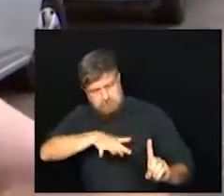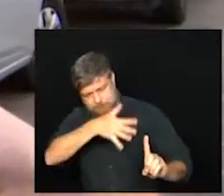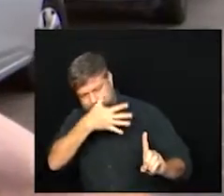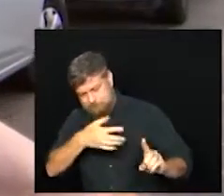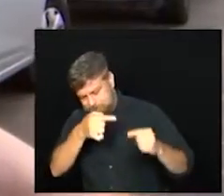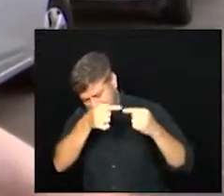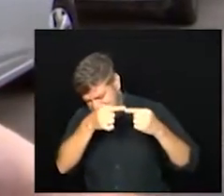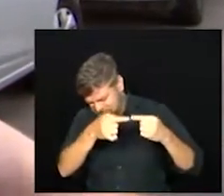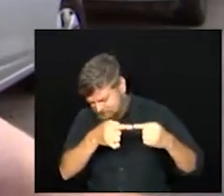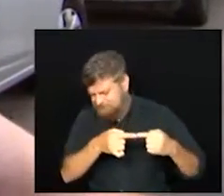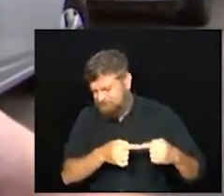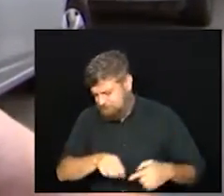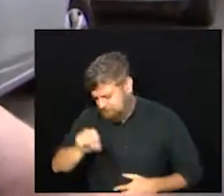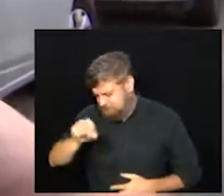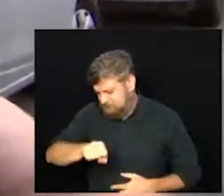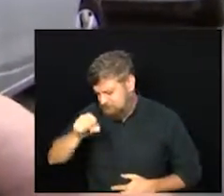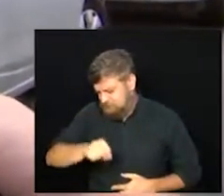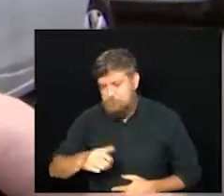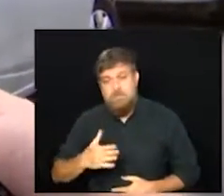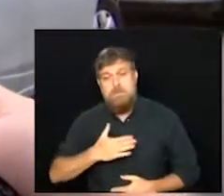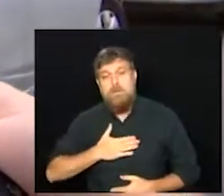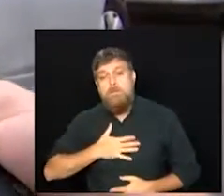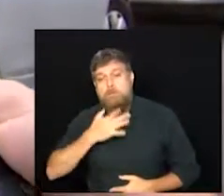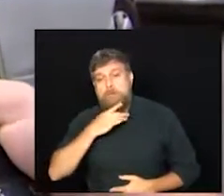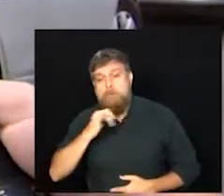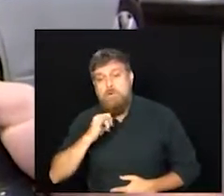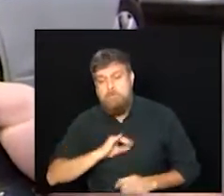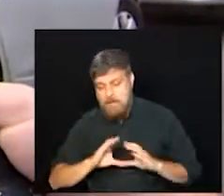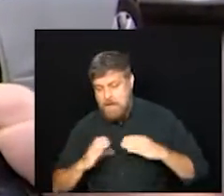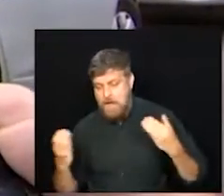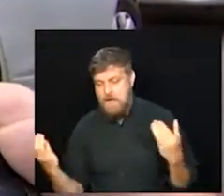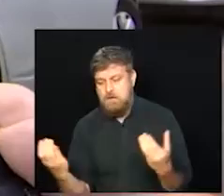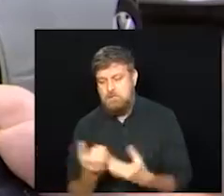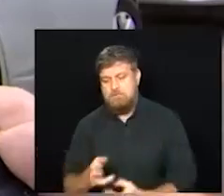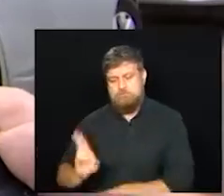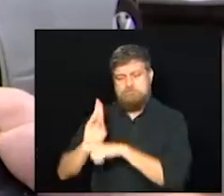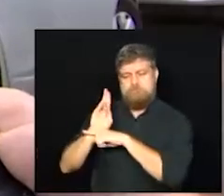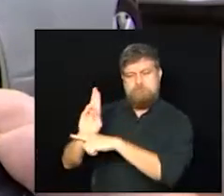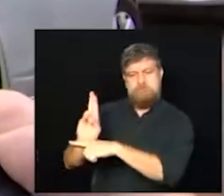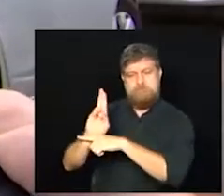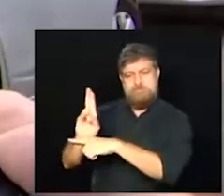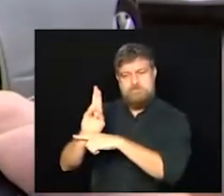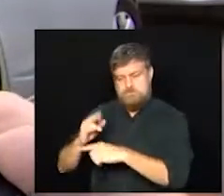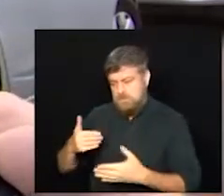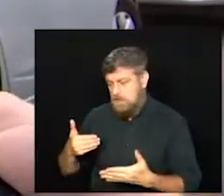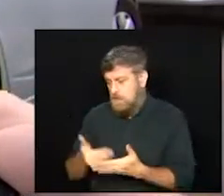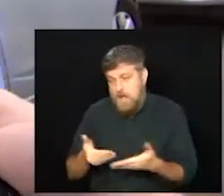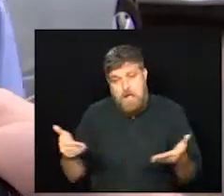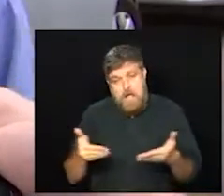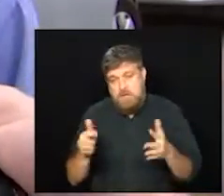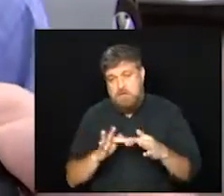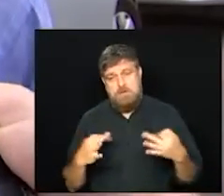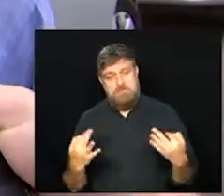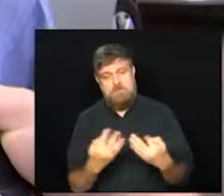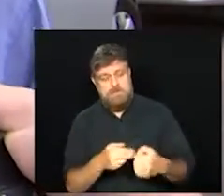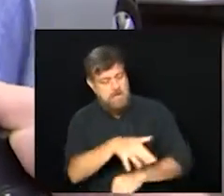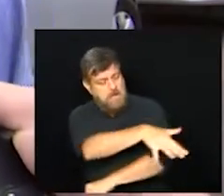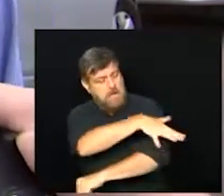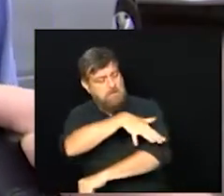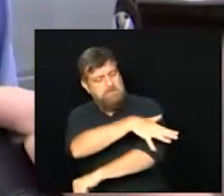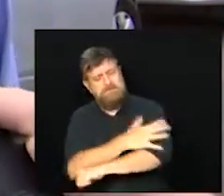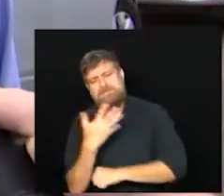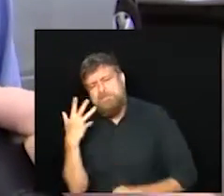coroar por aquilo que ele representou para a comunidade e que ele representa para a minha família. É uma praça muito